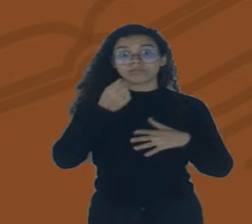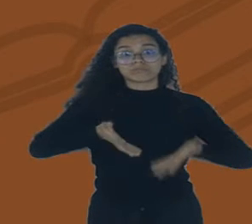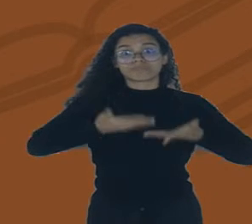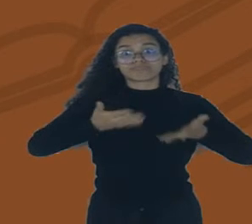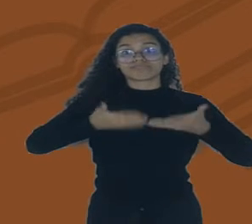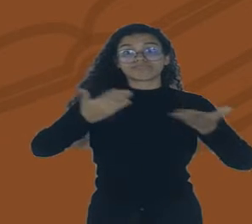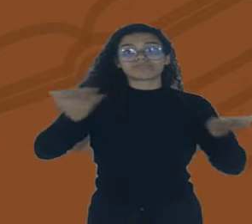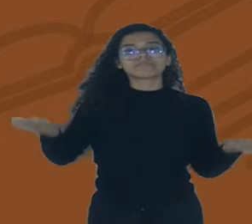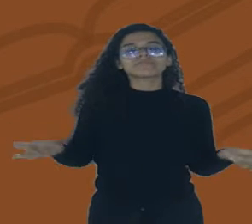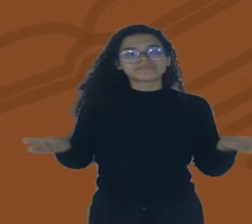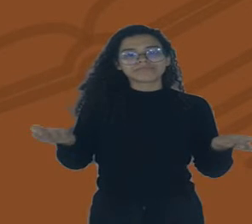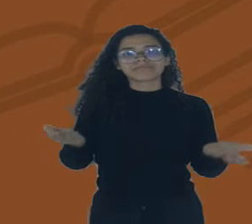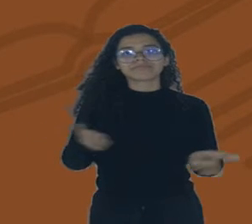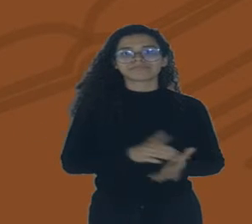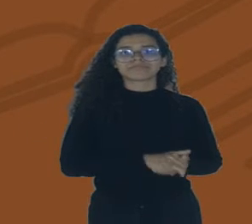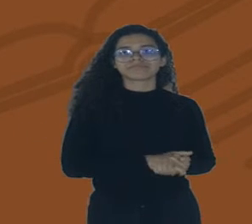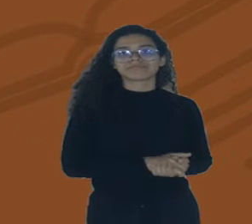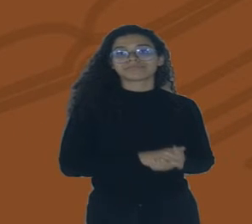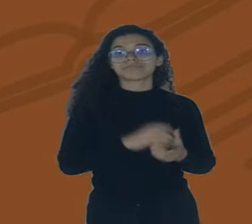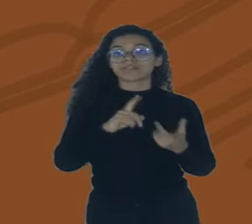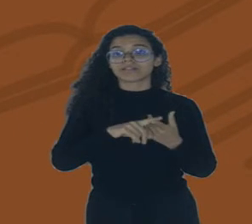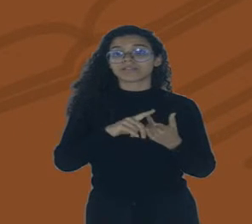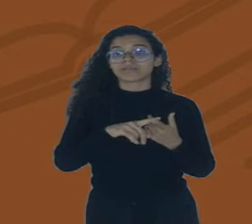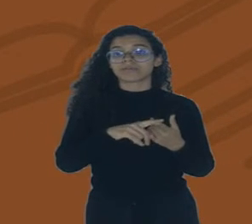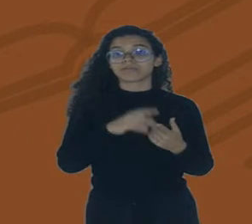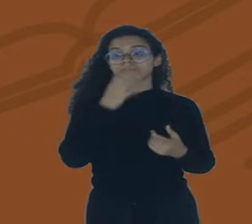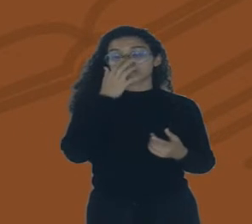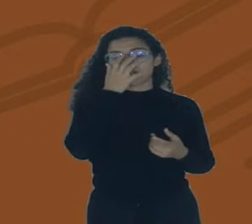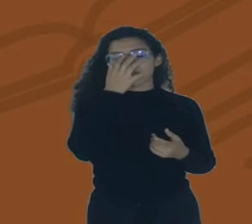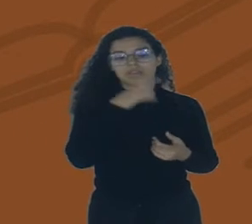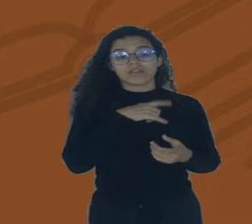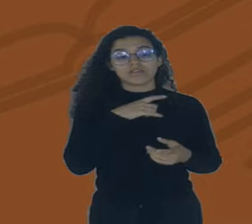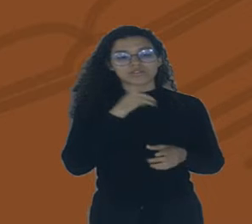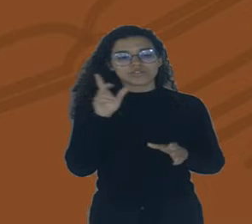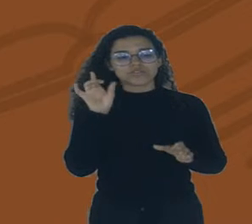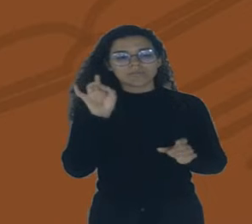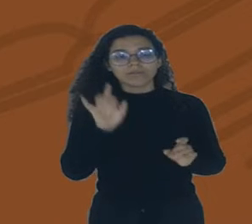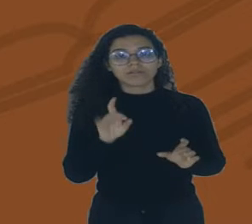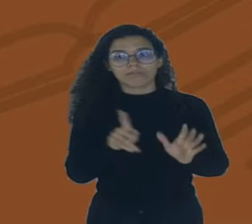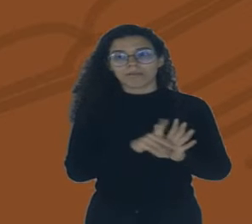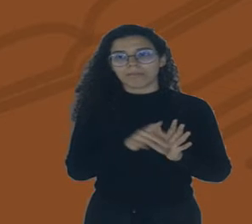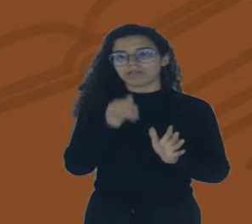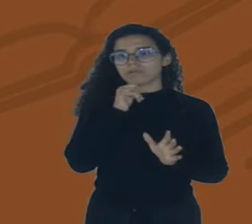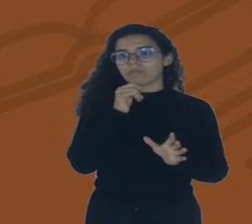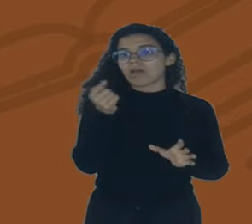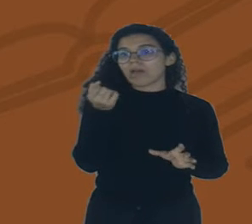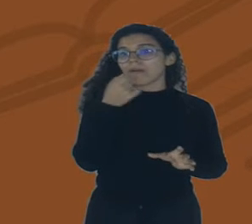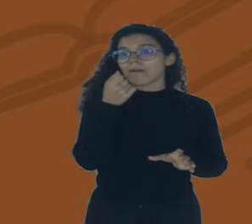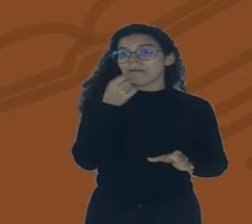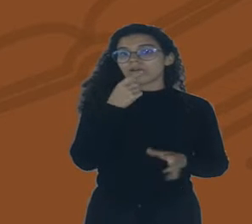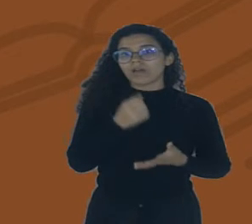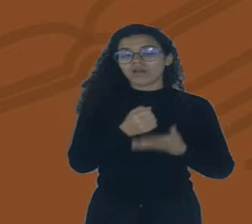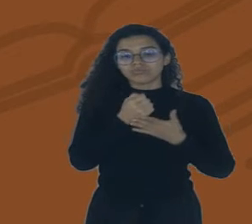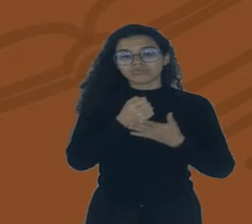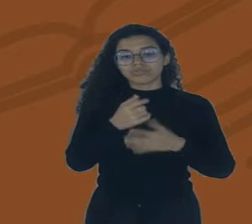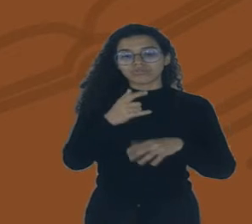estimulantes, né? Existem drogas que apresentam efeitos específicos, né? Como por exemplo, medicamentos